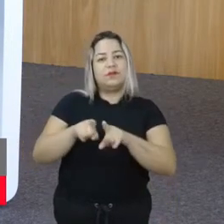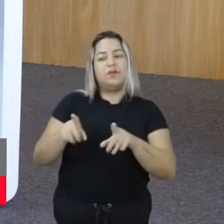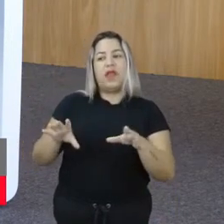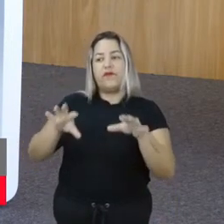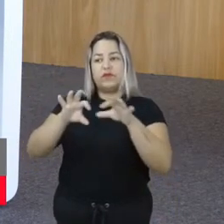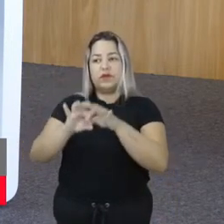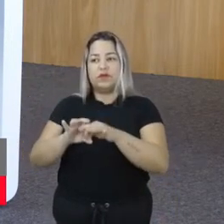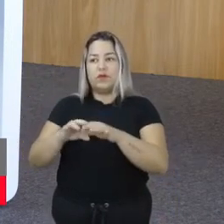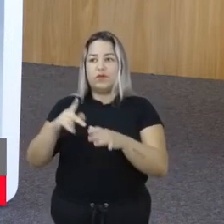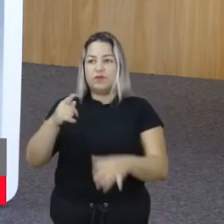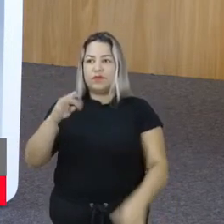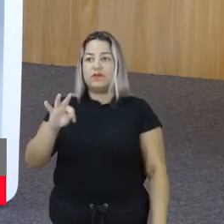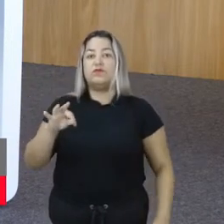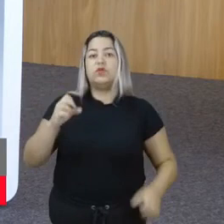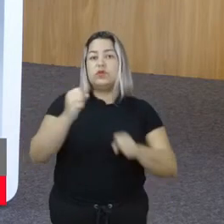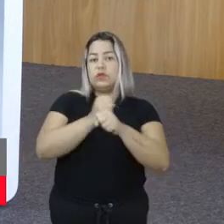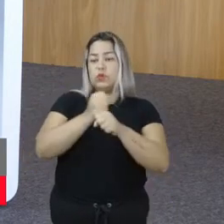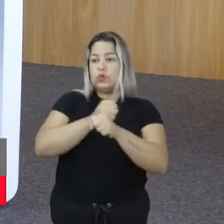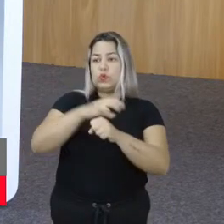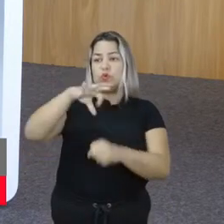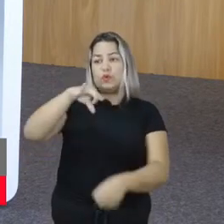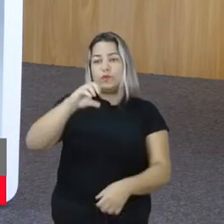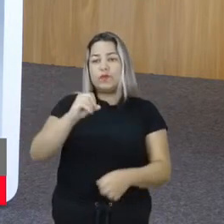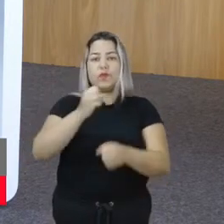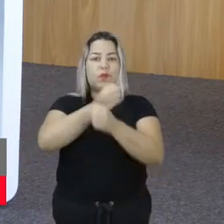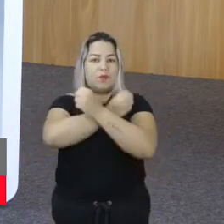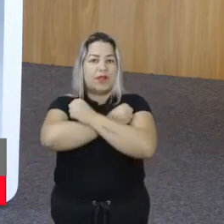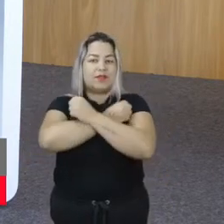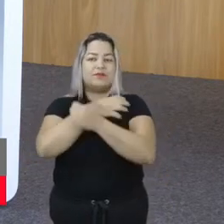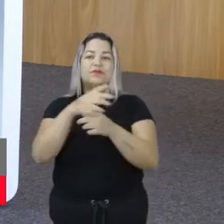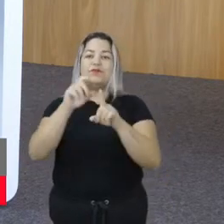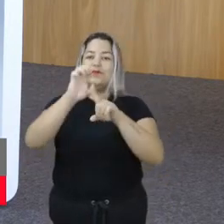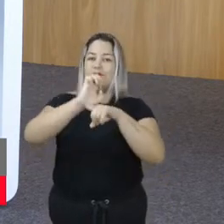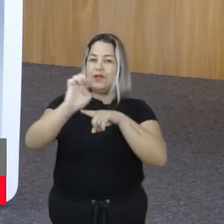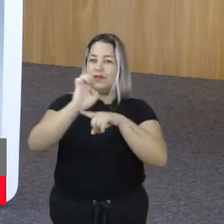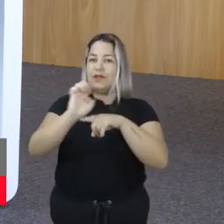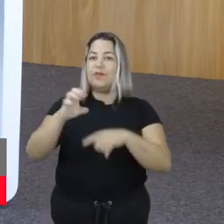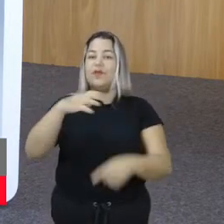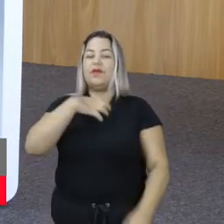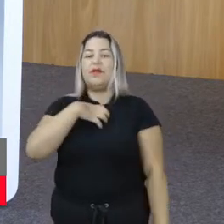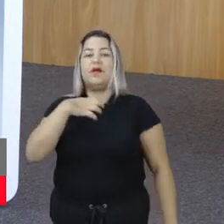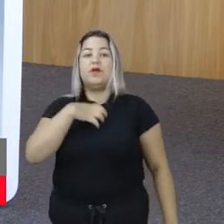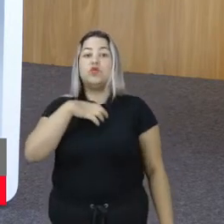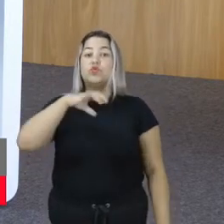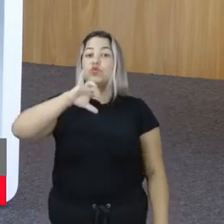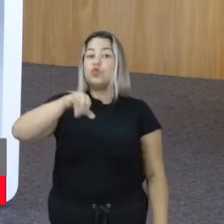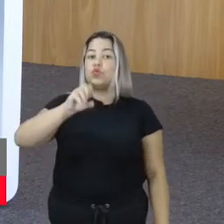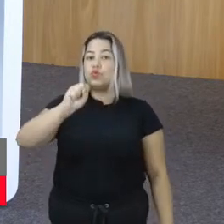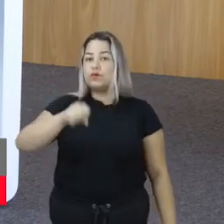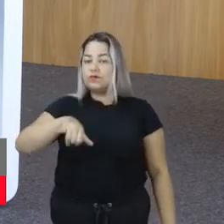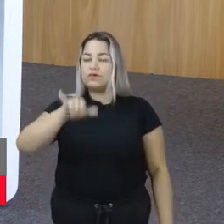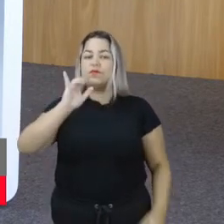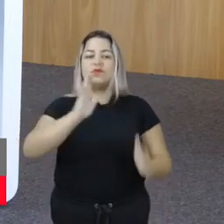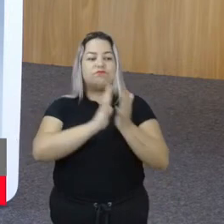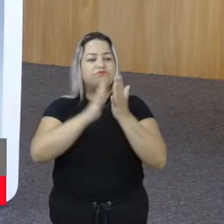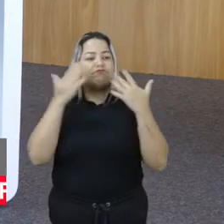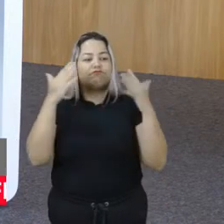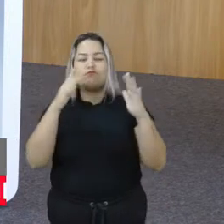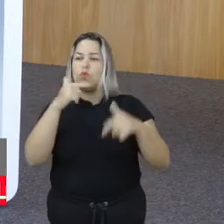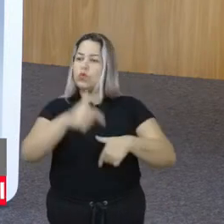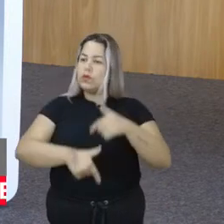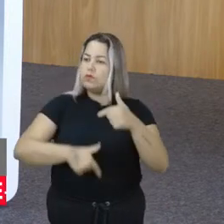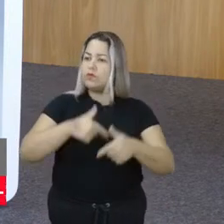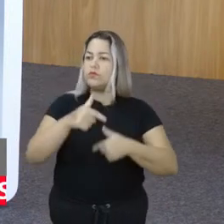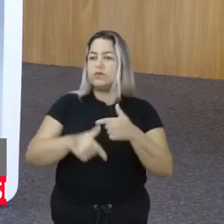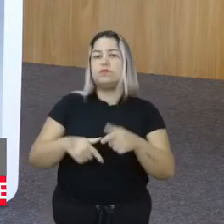filiada ao partido desde os anos 90, também te manda um abraço da Bahia. A Josi Negreiros, que é lá de Porto Alegre, te parabeniza aí pela tarefa de